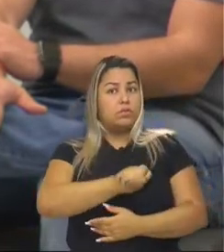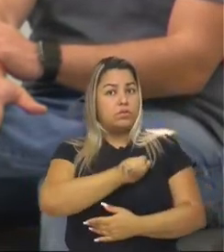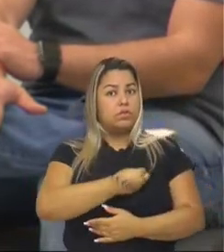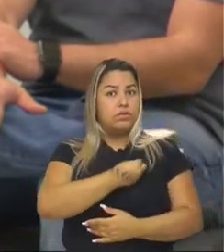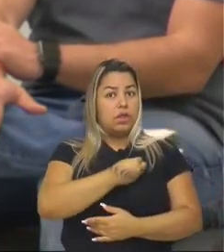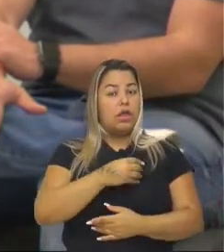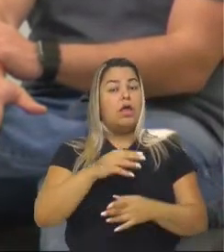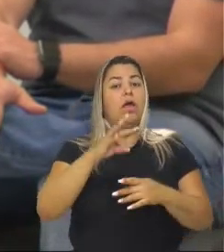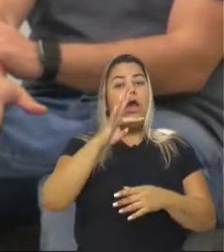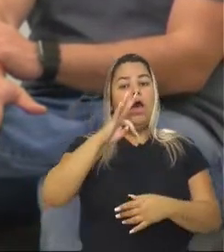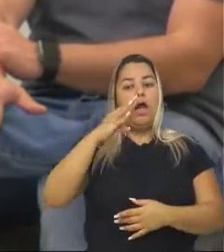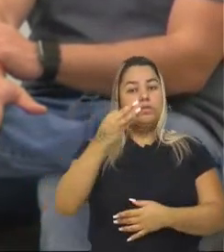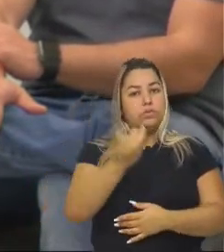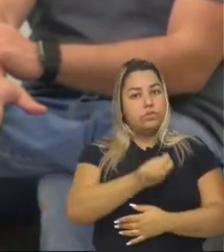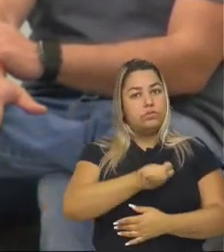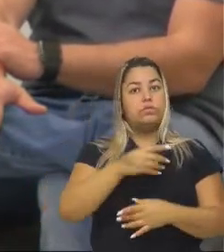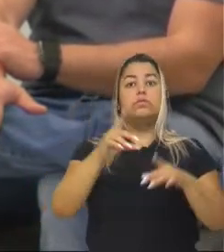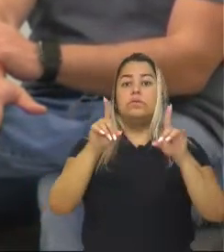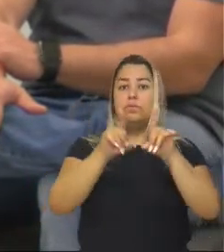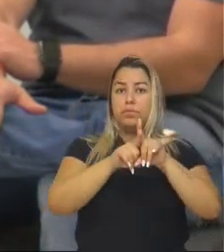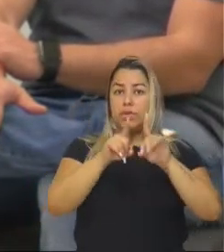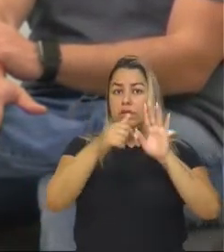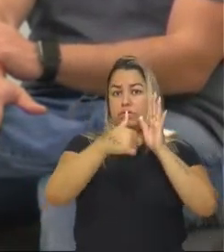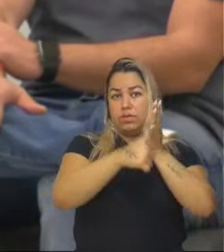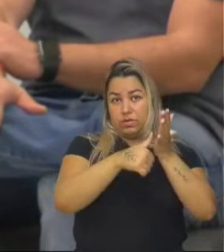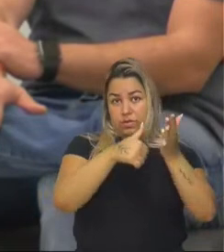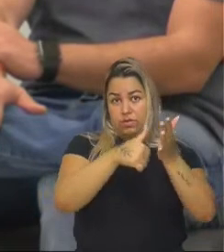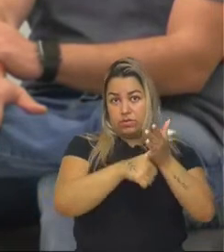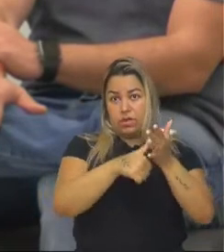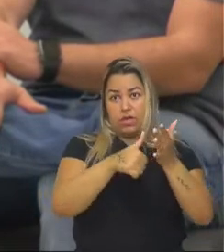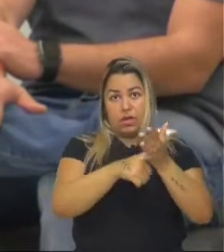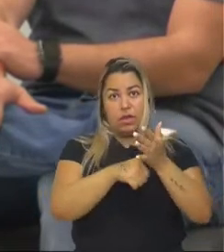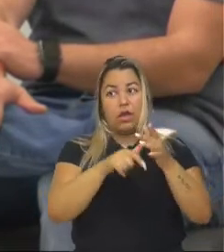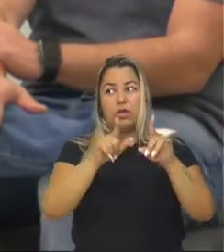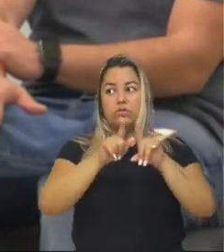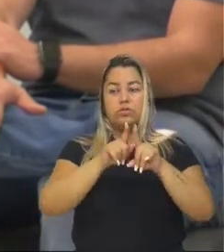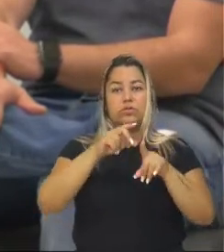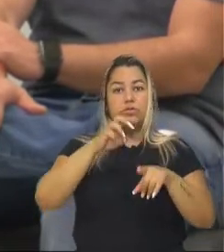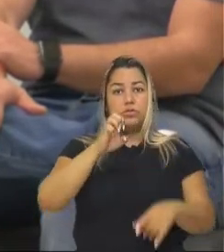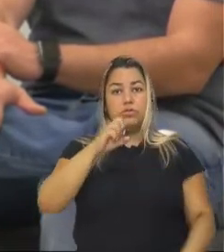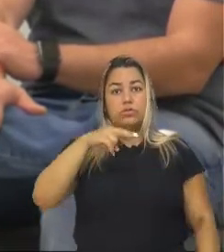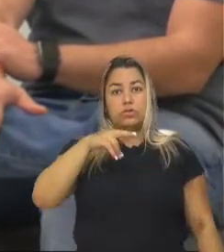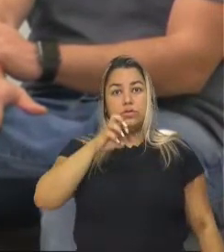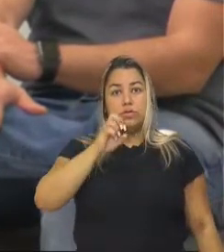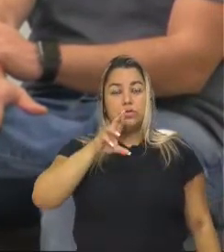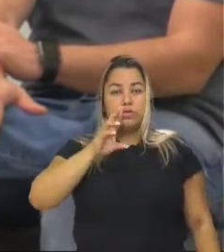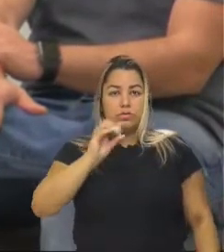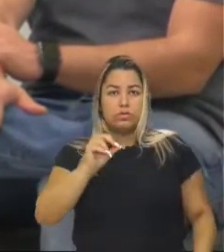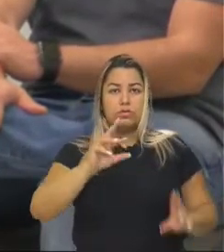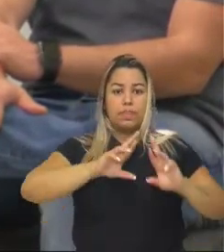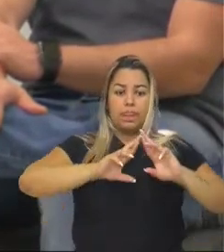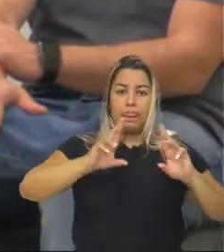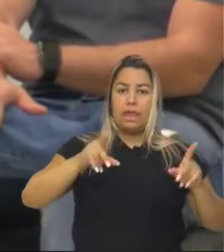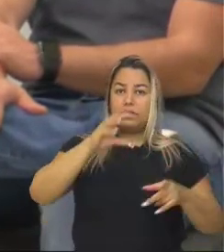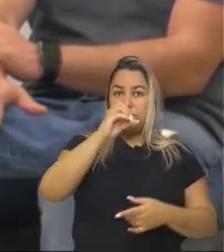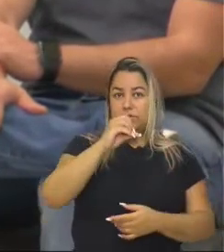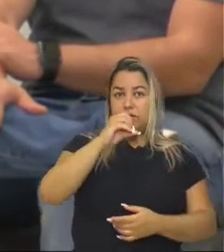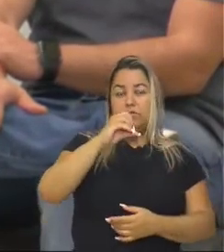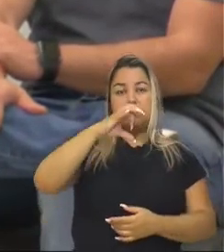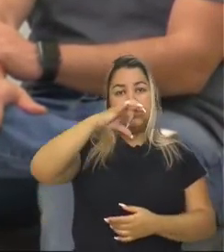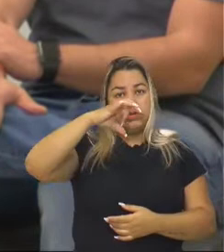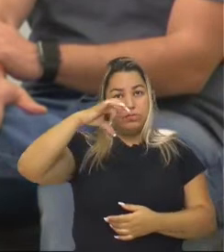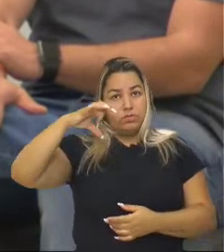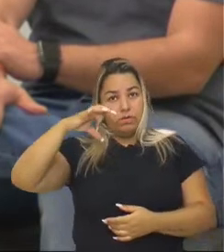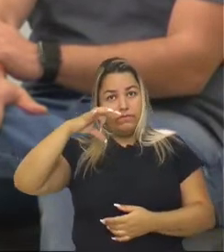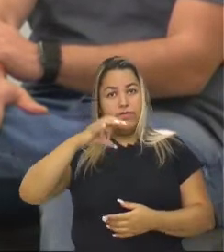são patologias e que as identidades de gênero são autodeclaratórias. Diferente da 0199,